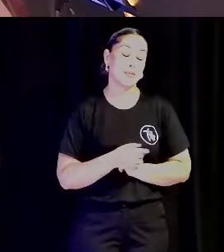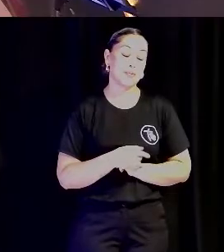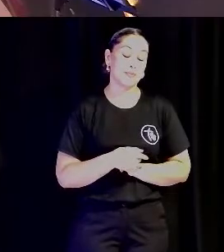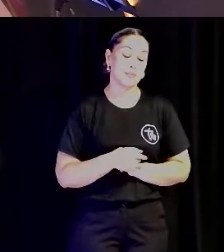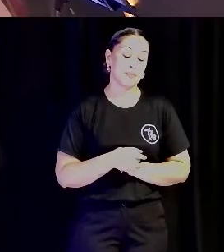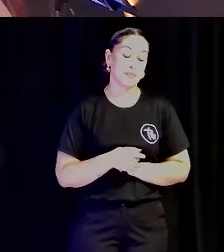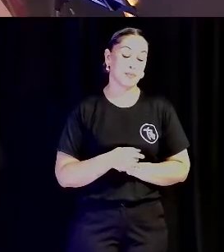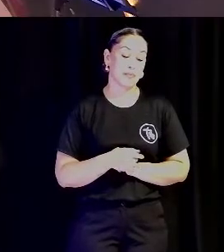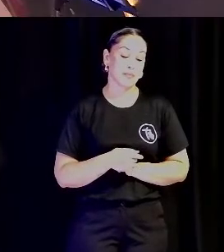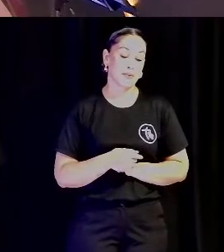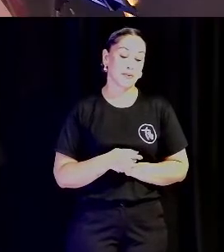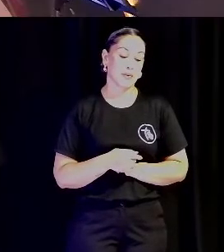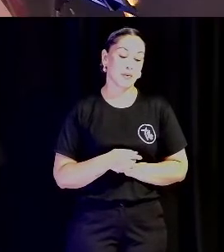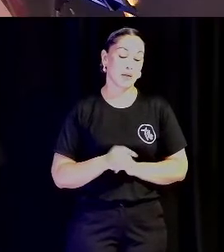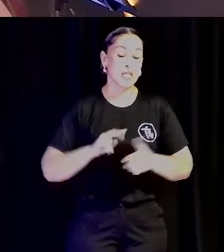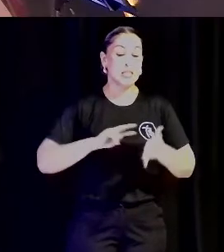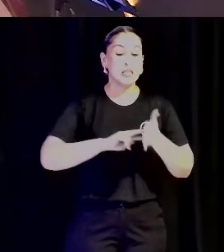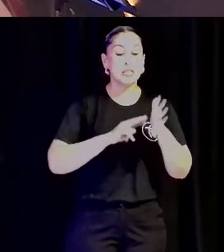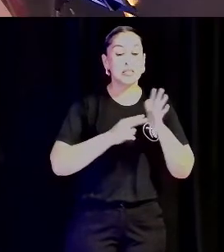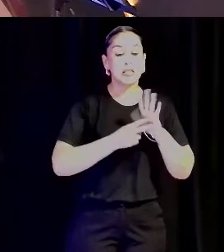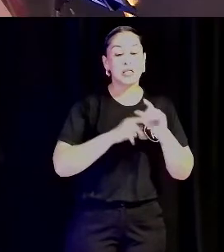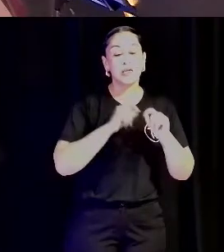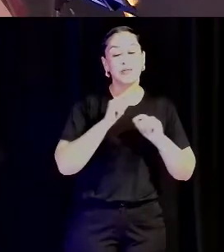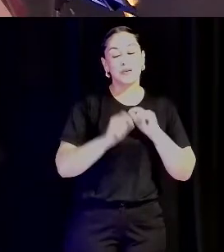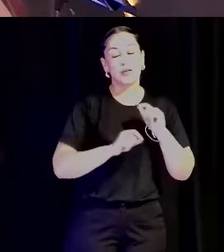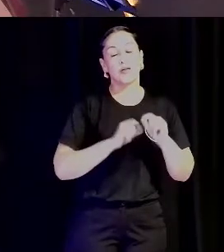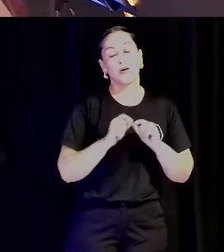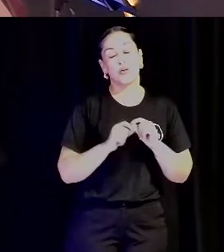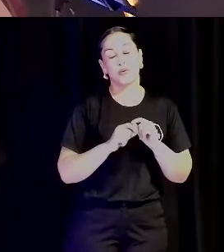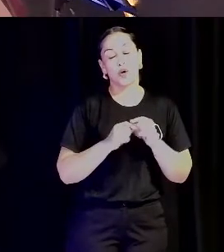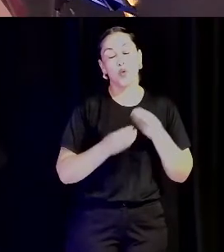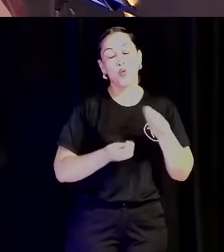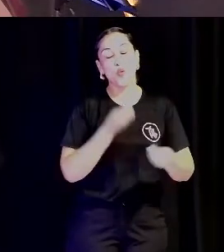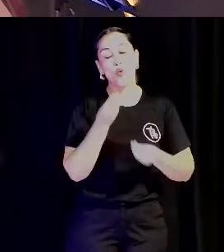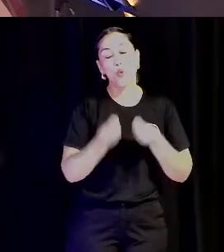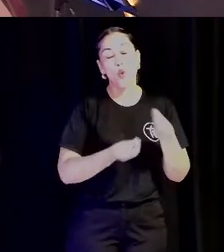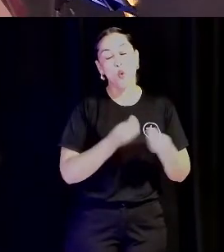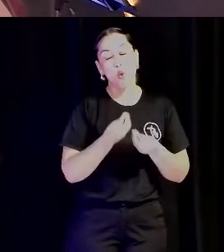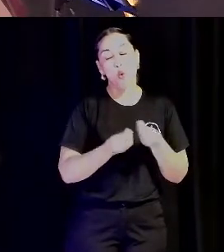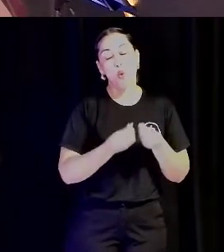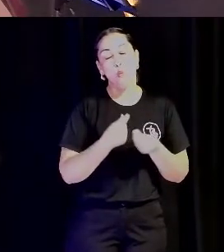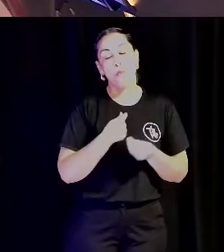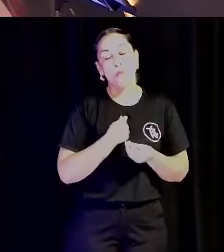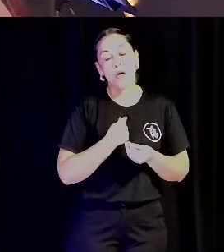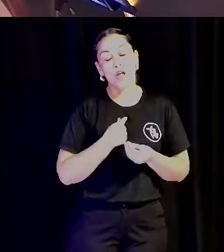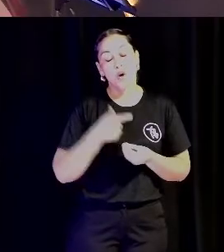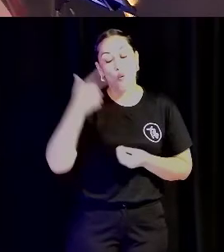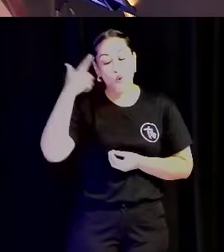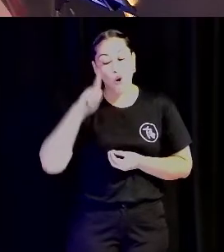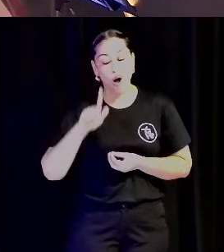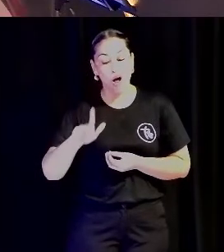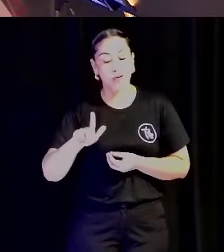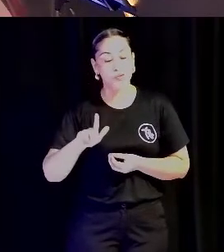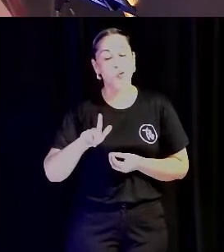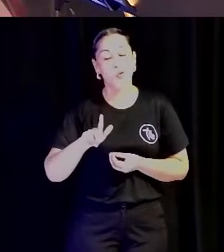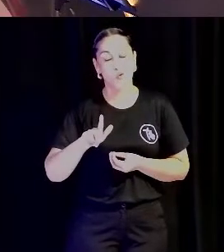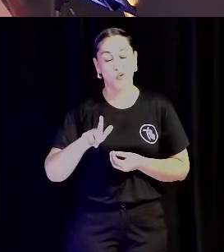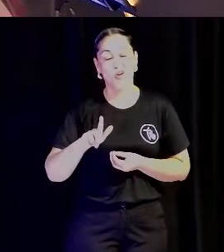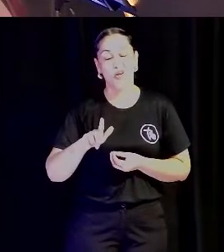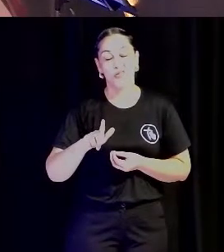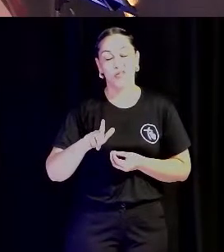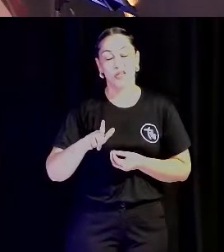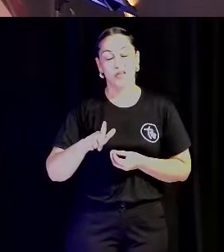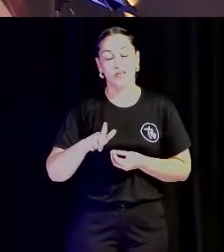Se trata da capacidade de suportar. Não é uma fórmula mágica para